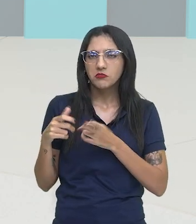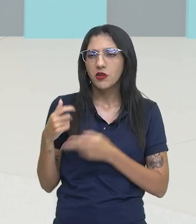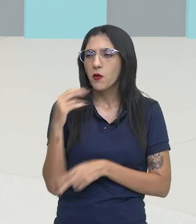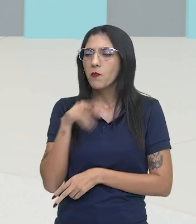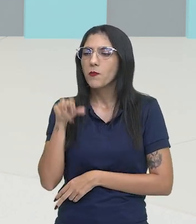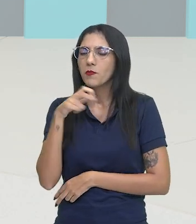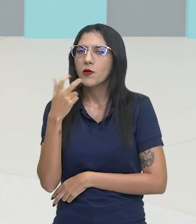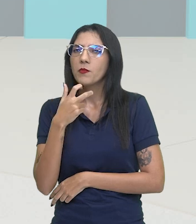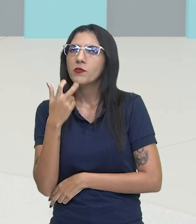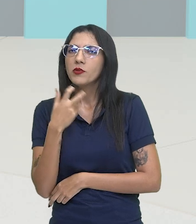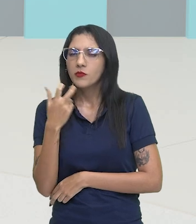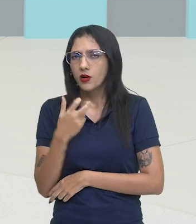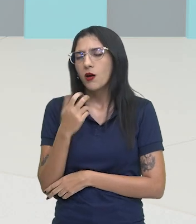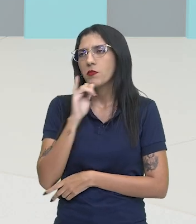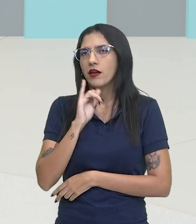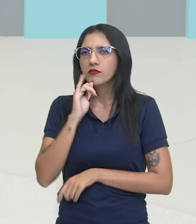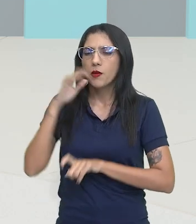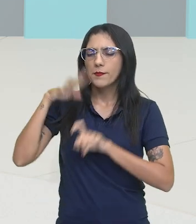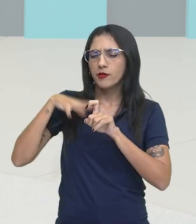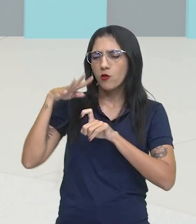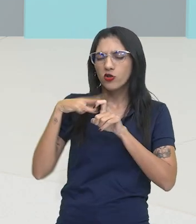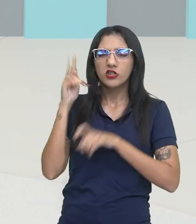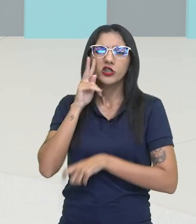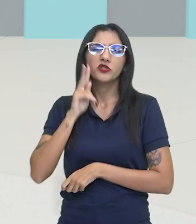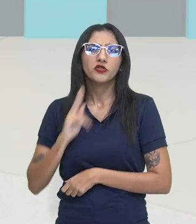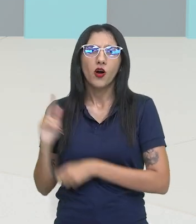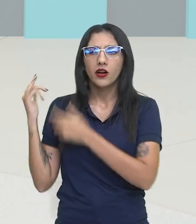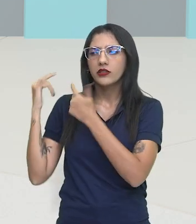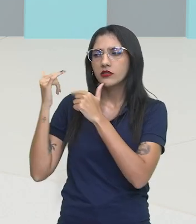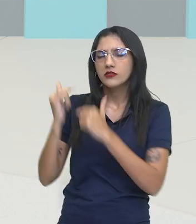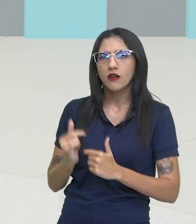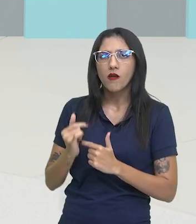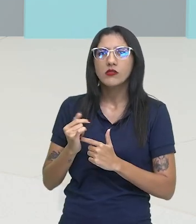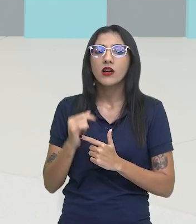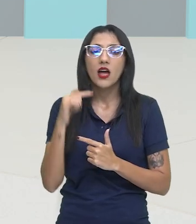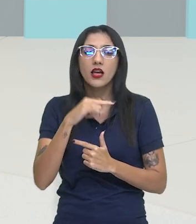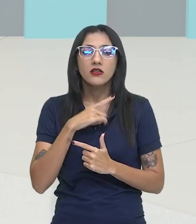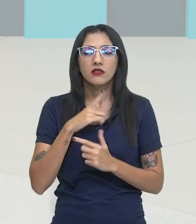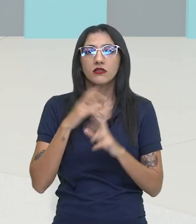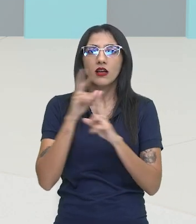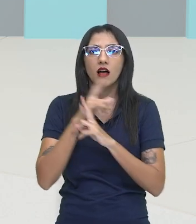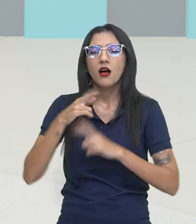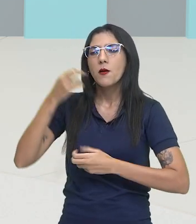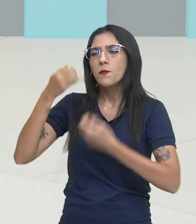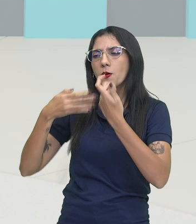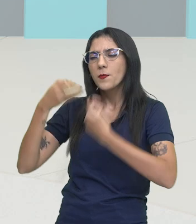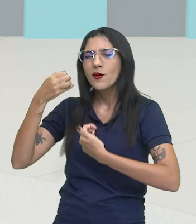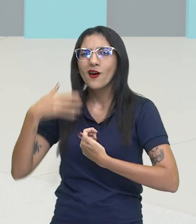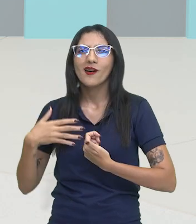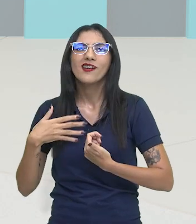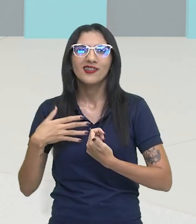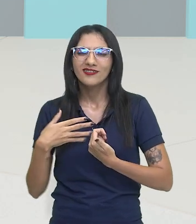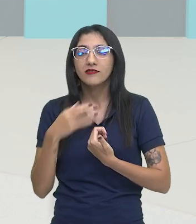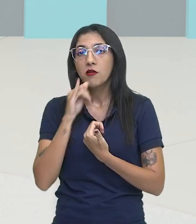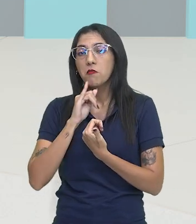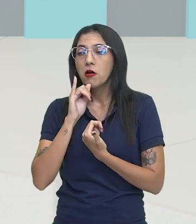todas, digamos assim, lendas que existem no meio indígena, ele fala dessas histórias, que são histórias